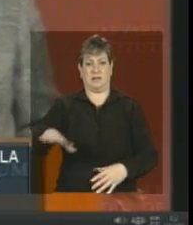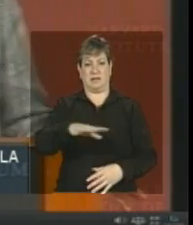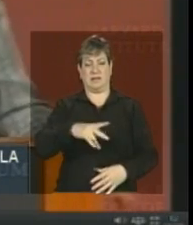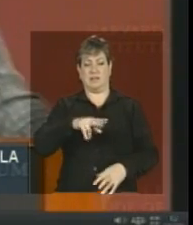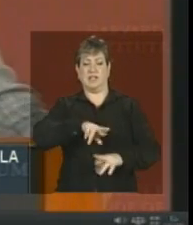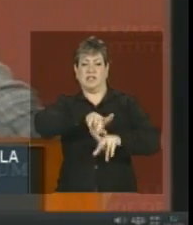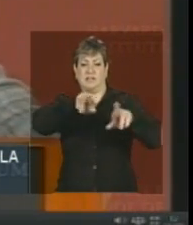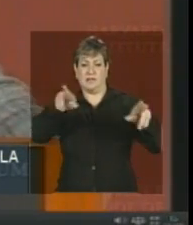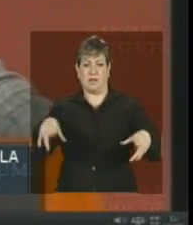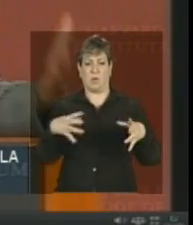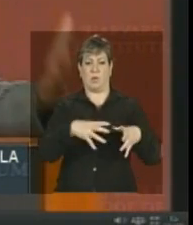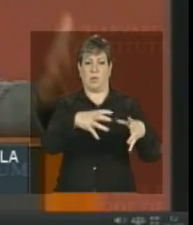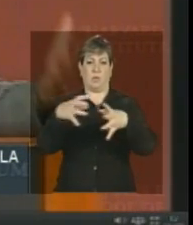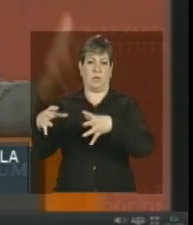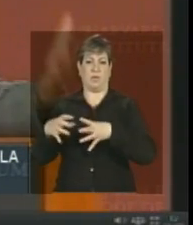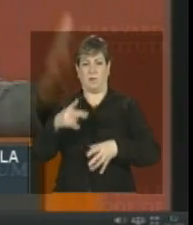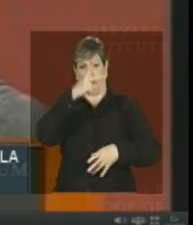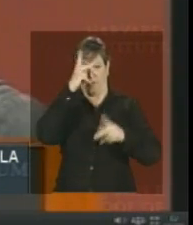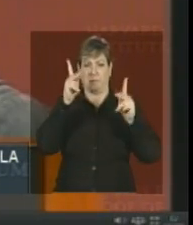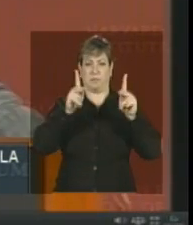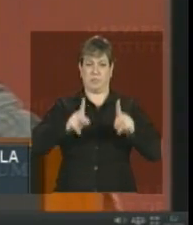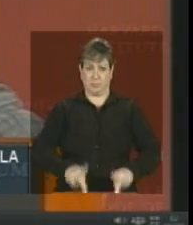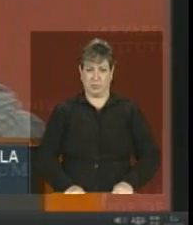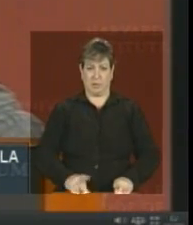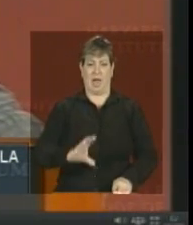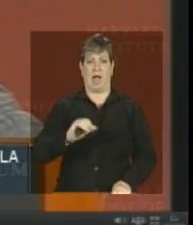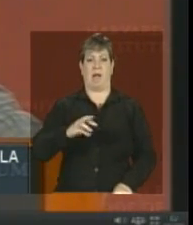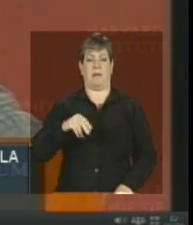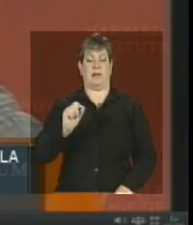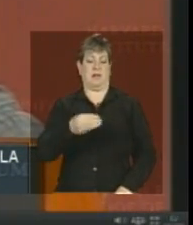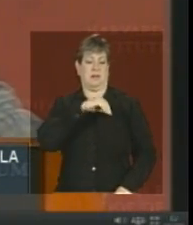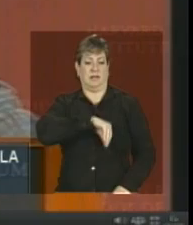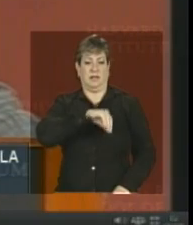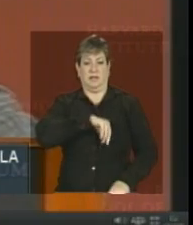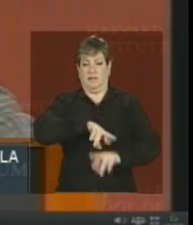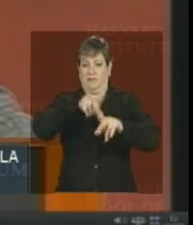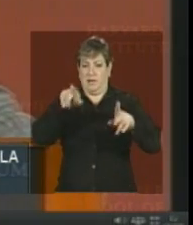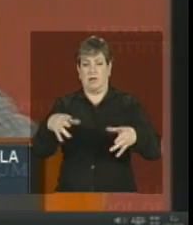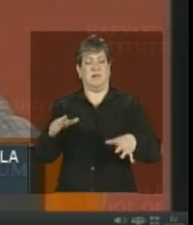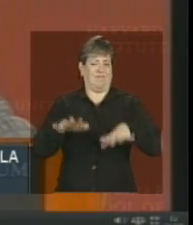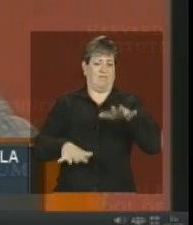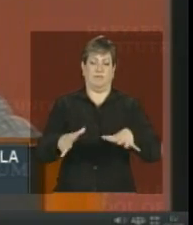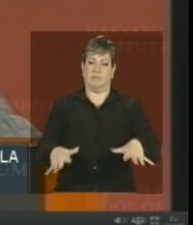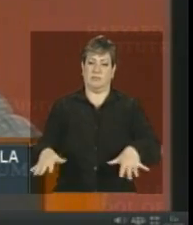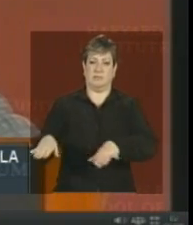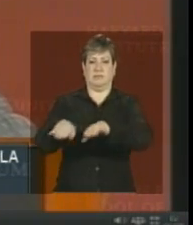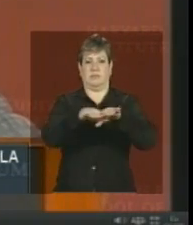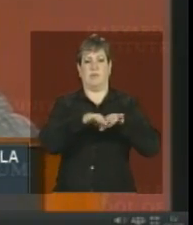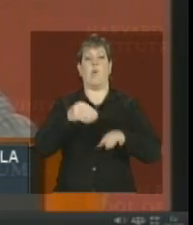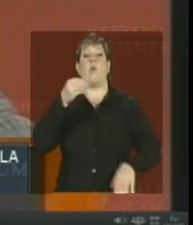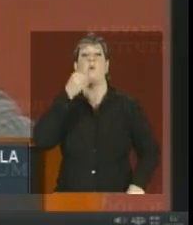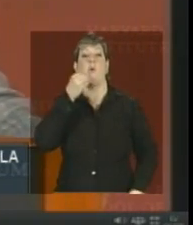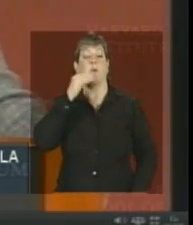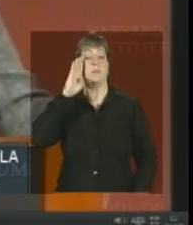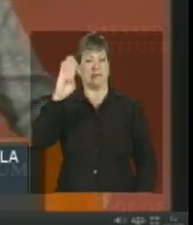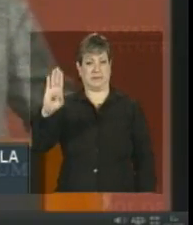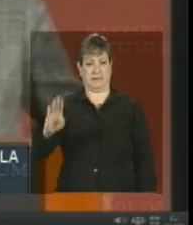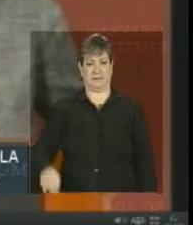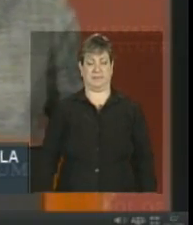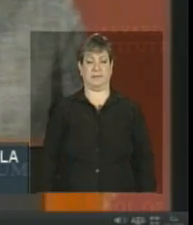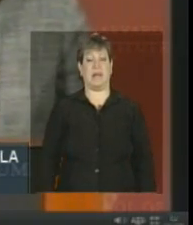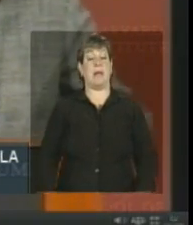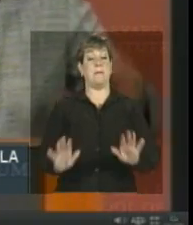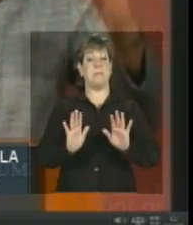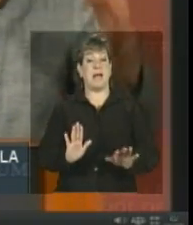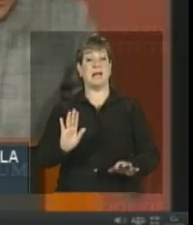diferentes camadas da população, a desigualdade de renda e de oportunidades, sobretudo. Mas é por